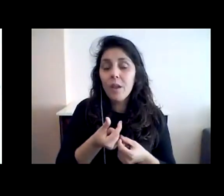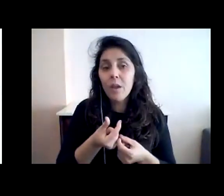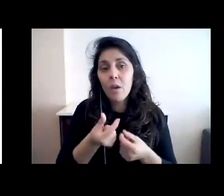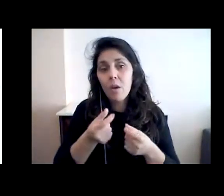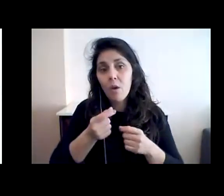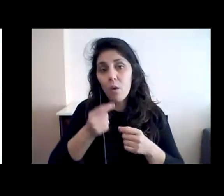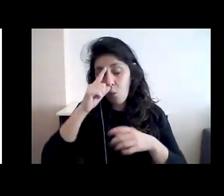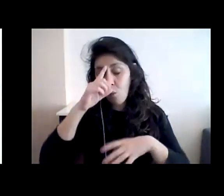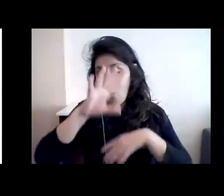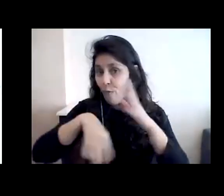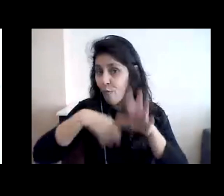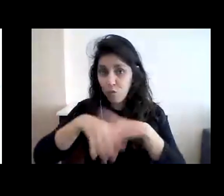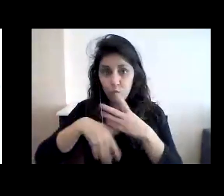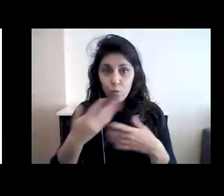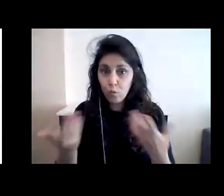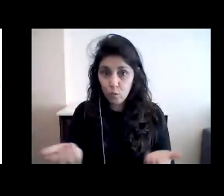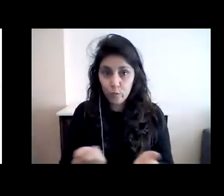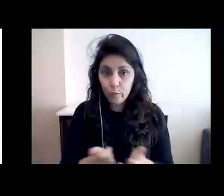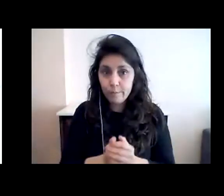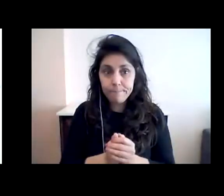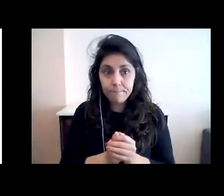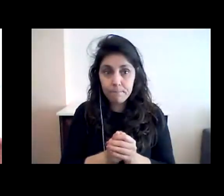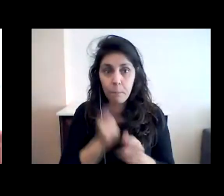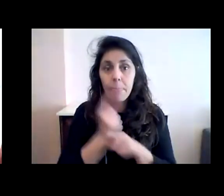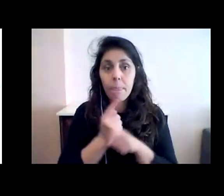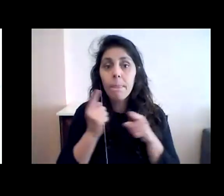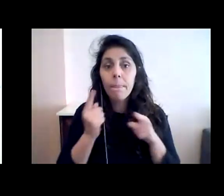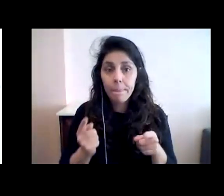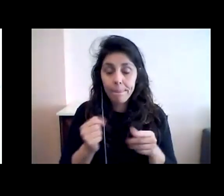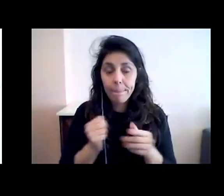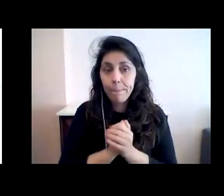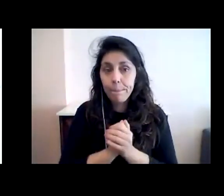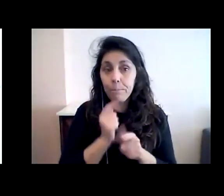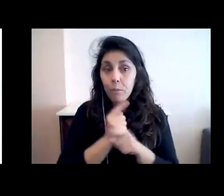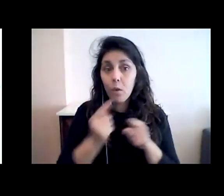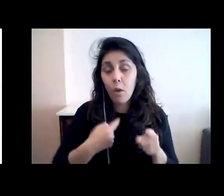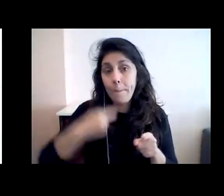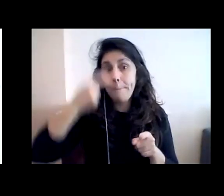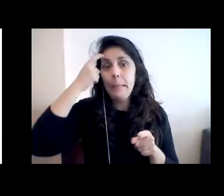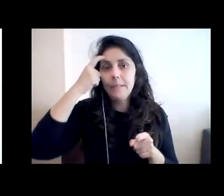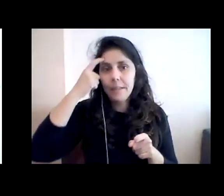mais confuso, eventualmente, porque, na verdade, estava pensado